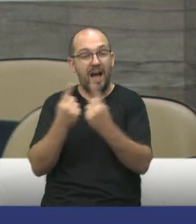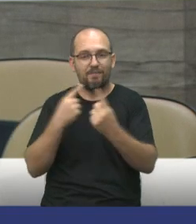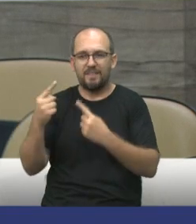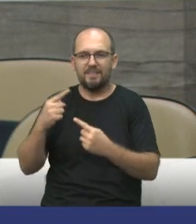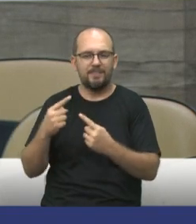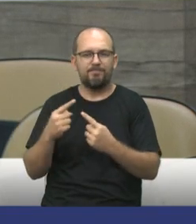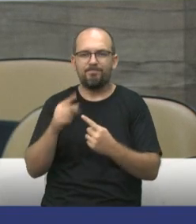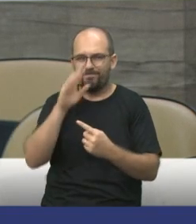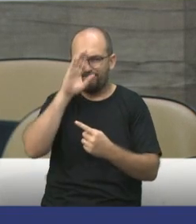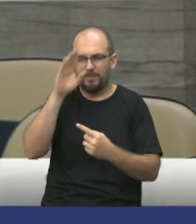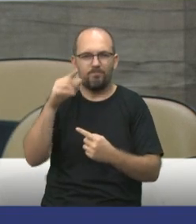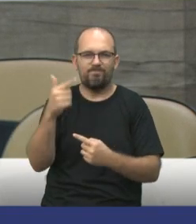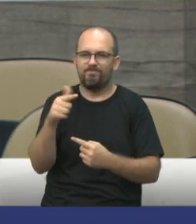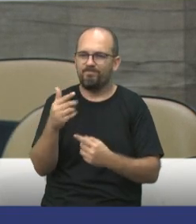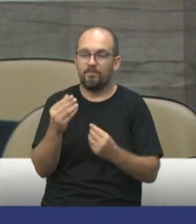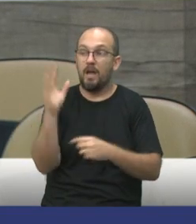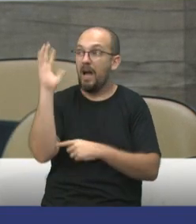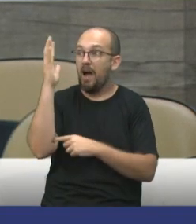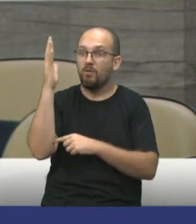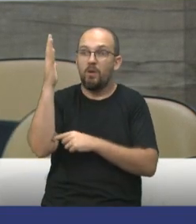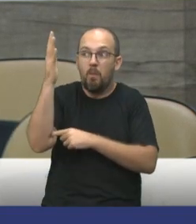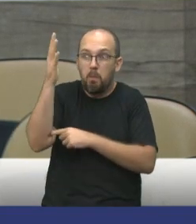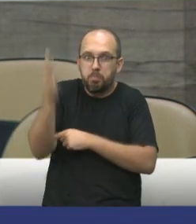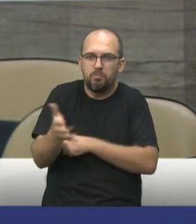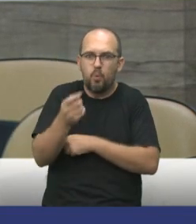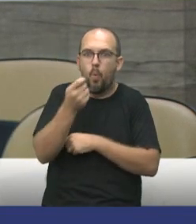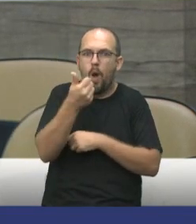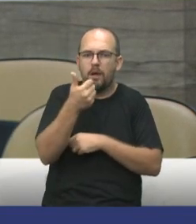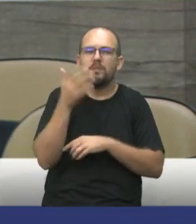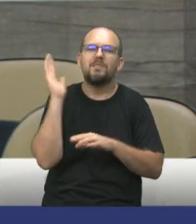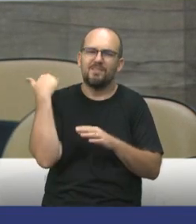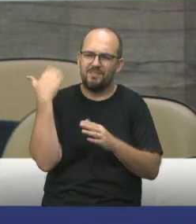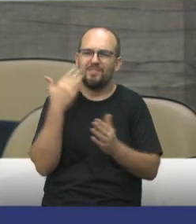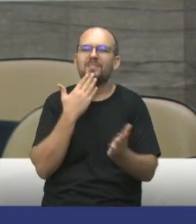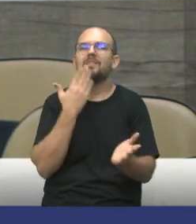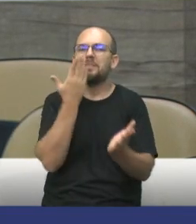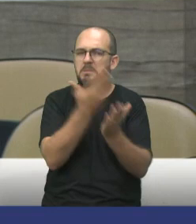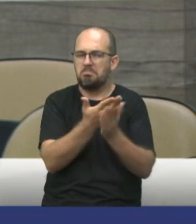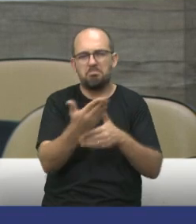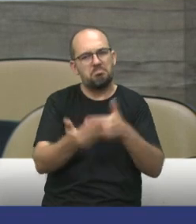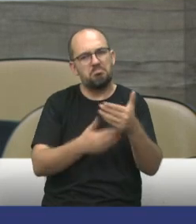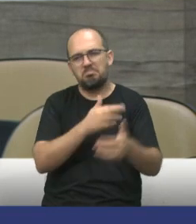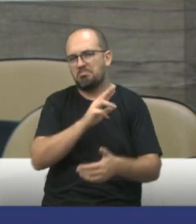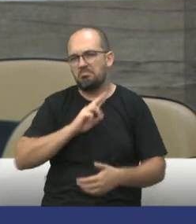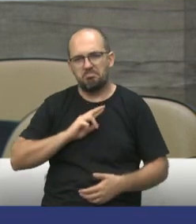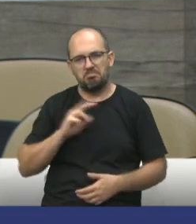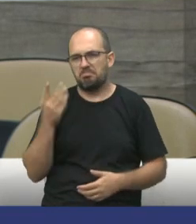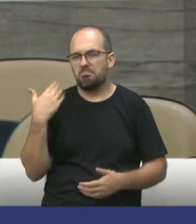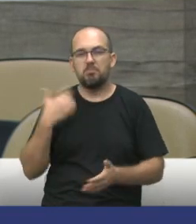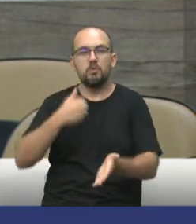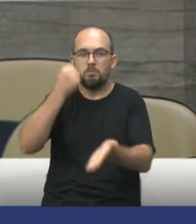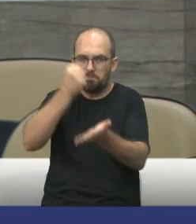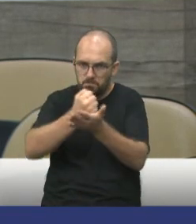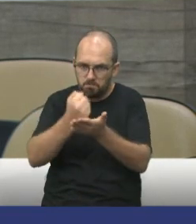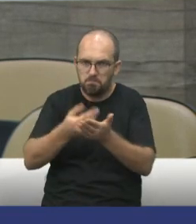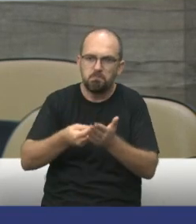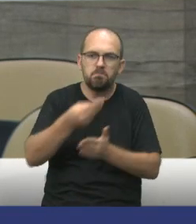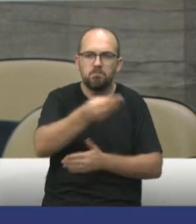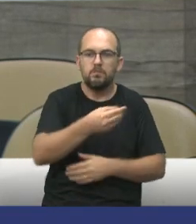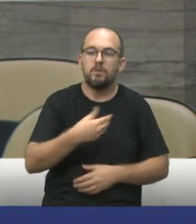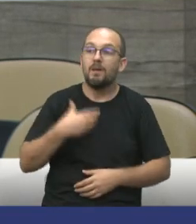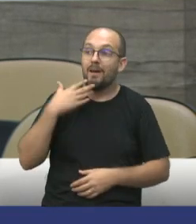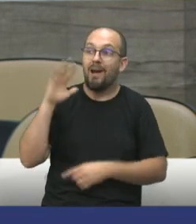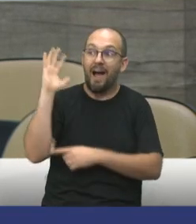ali. E tem árvore suspensa. Já fiz requerimento aqui, não obtive resposta. Já protocolei pedidos, retira a árvore